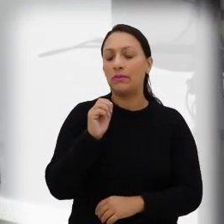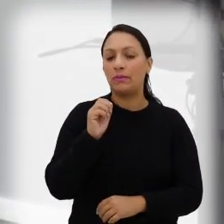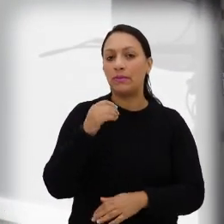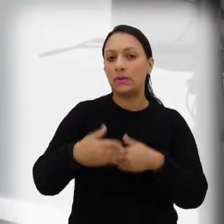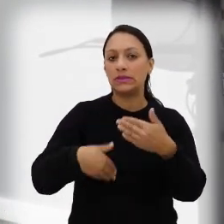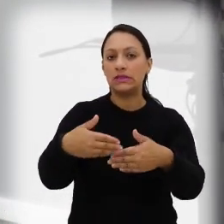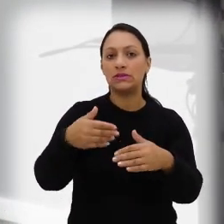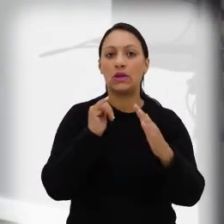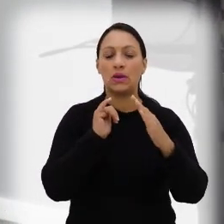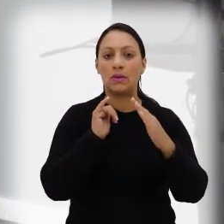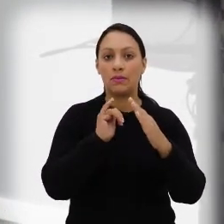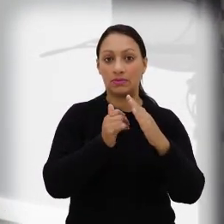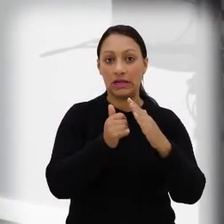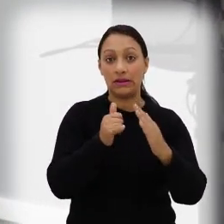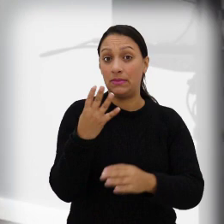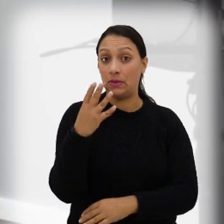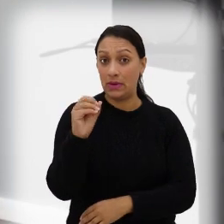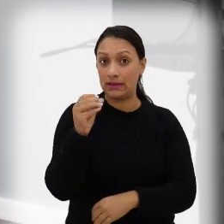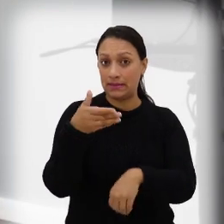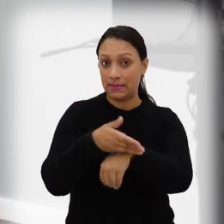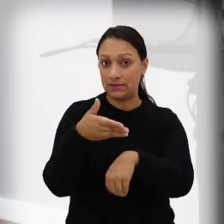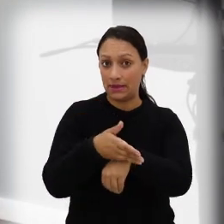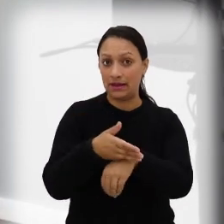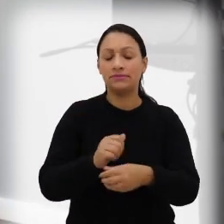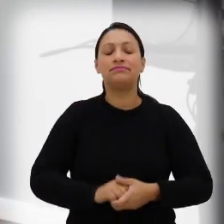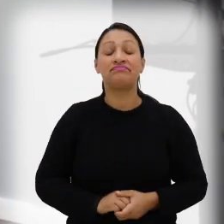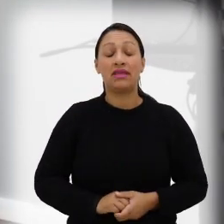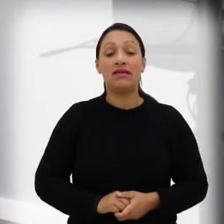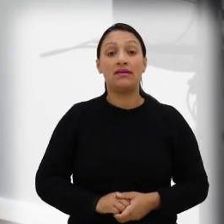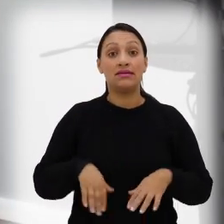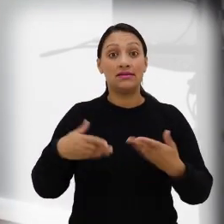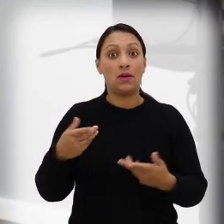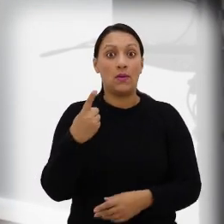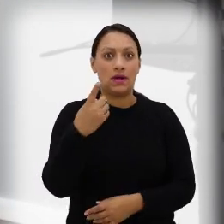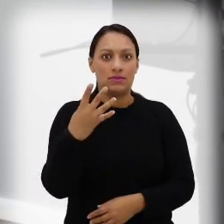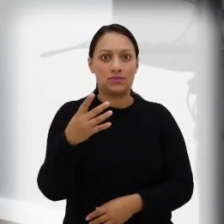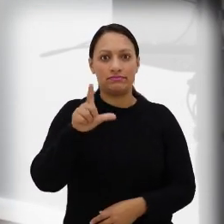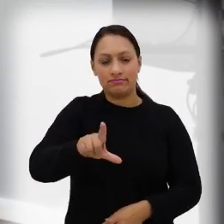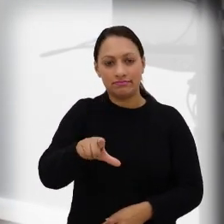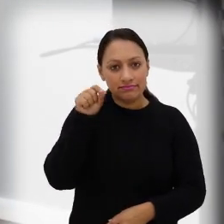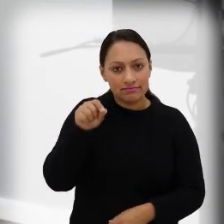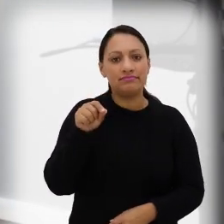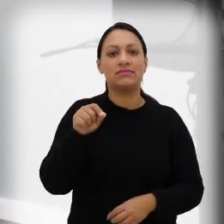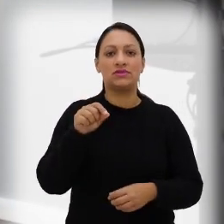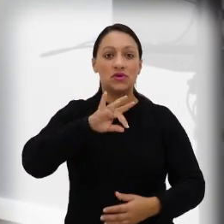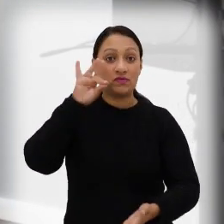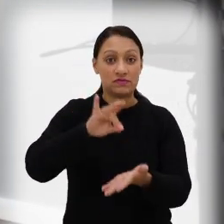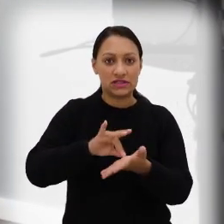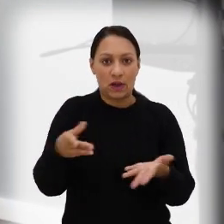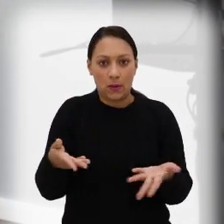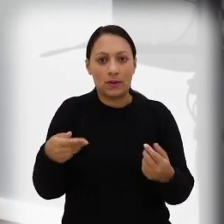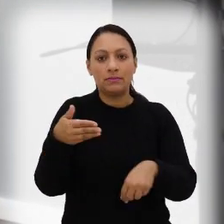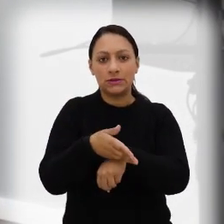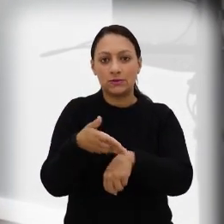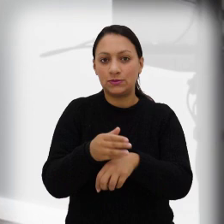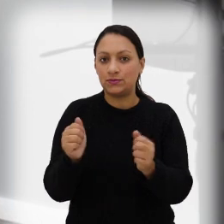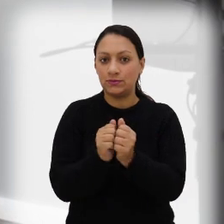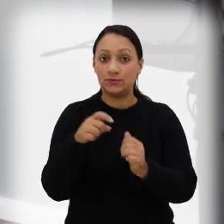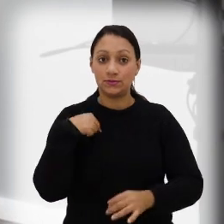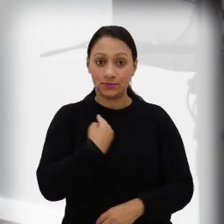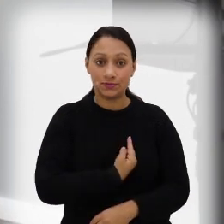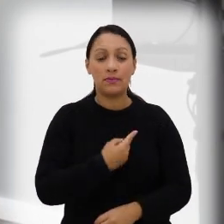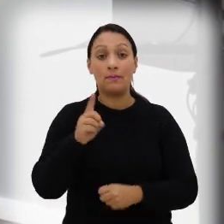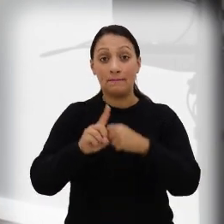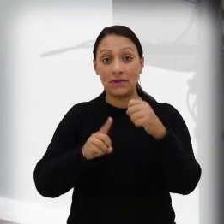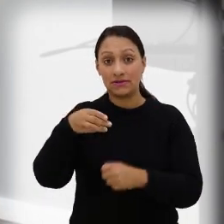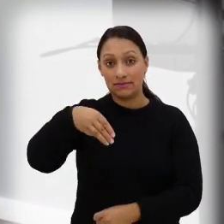E das 40 startups que participaram, 14 delas foram selecionadas e estão oficialmente aqui conosco. Durante o mês de maio foi isso.